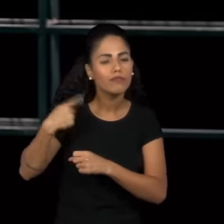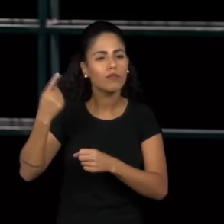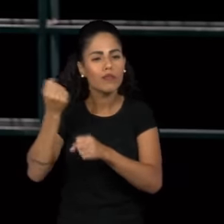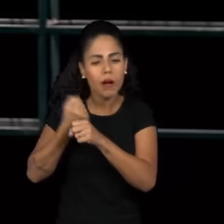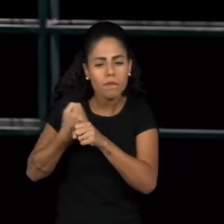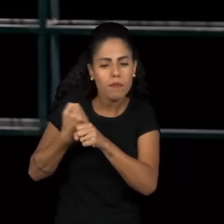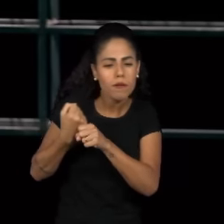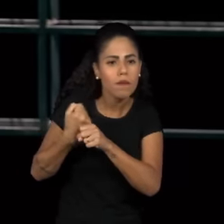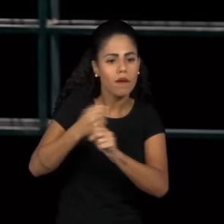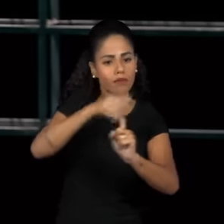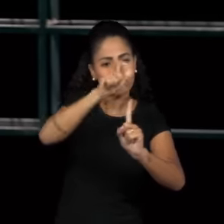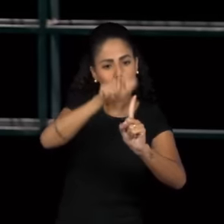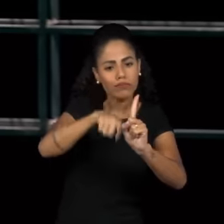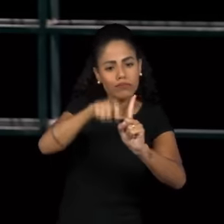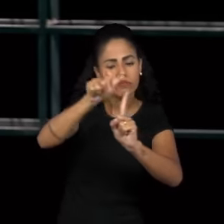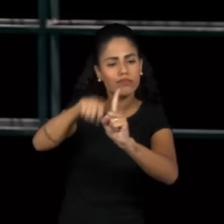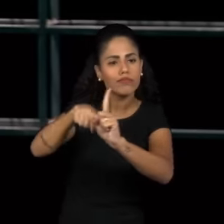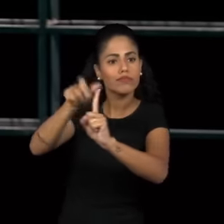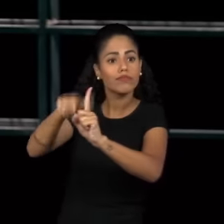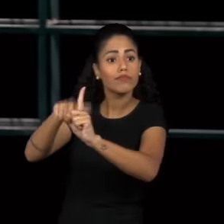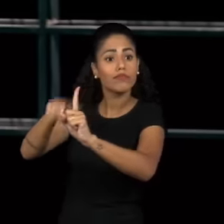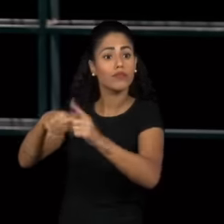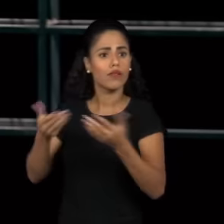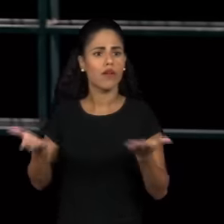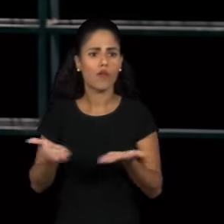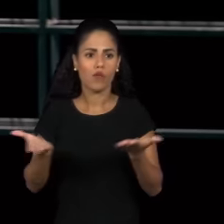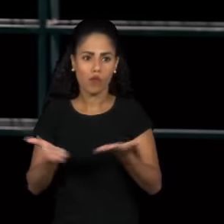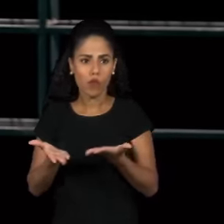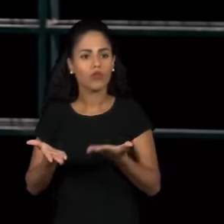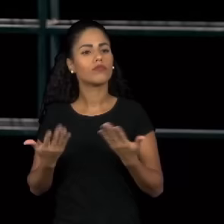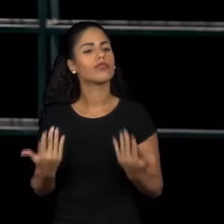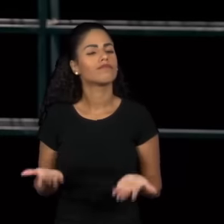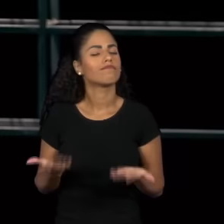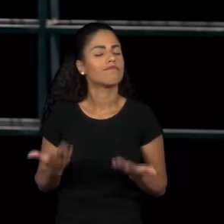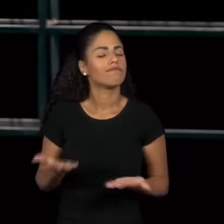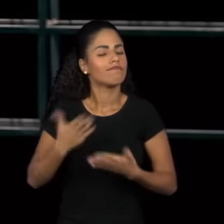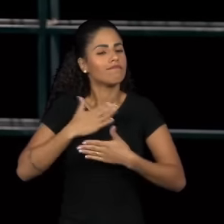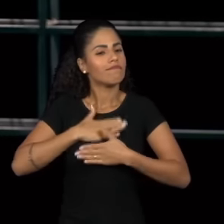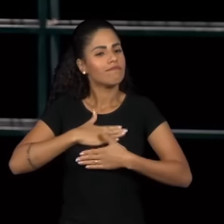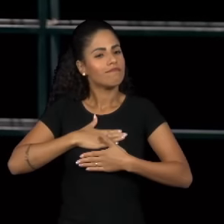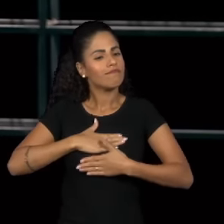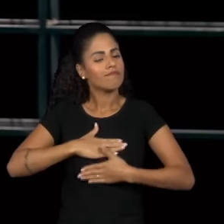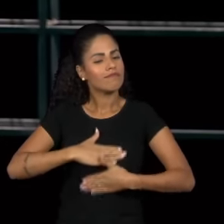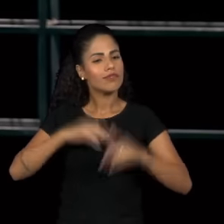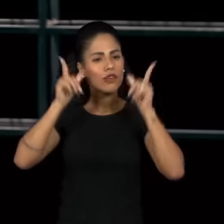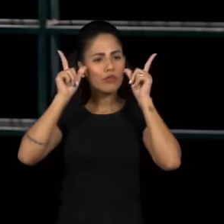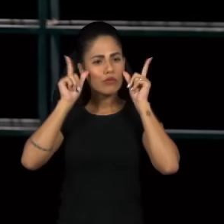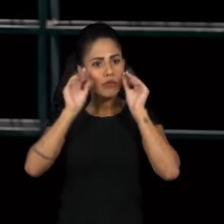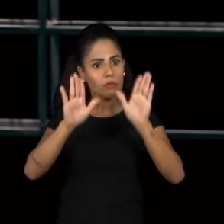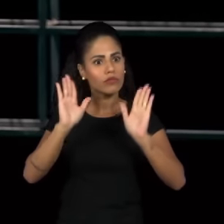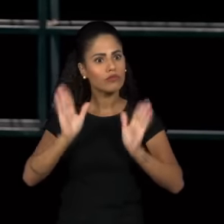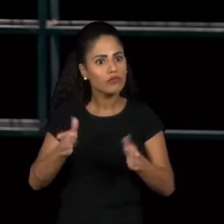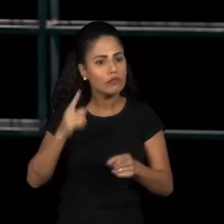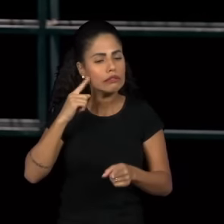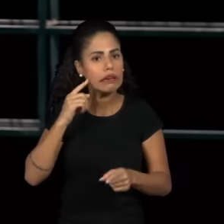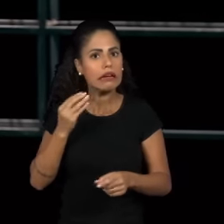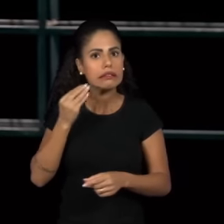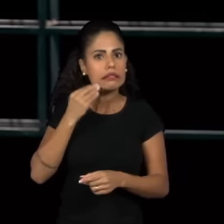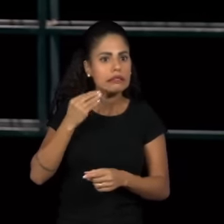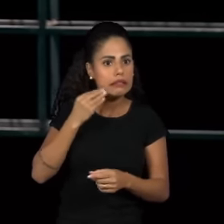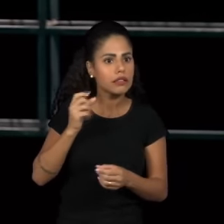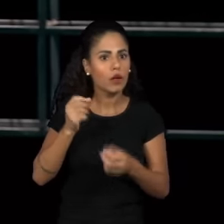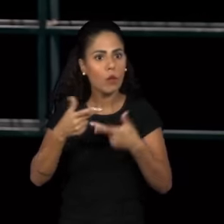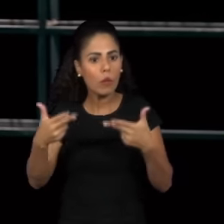suas personagens, né? E hoje em dia o teu processo é um pouco mais leve, mas você já chegou aí a carregar pastas com diários